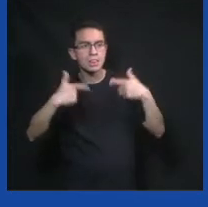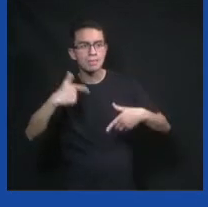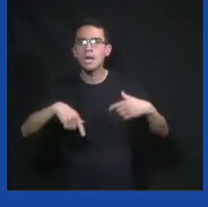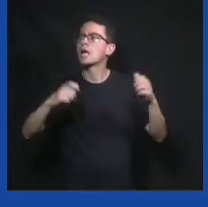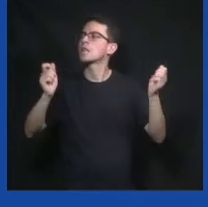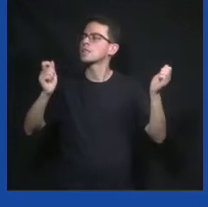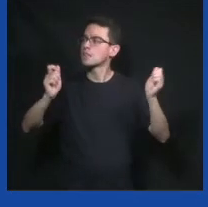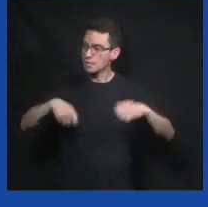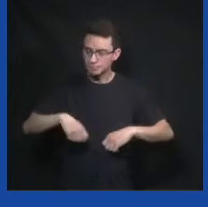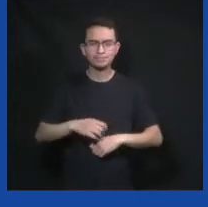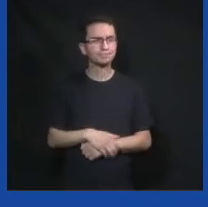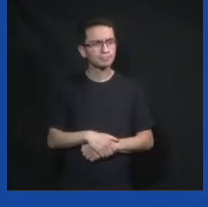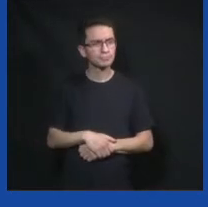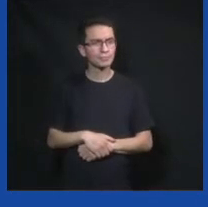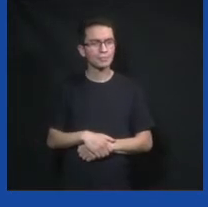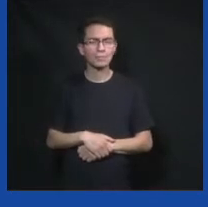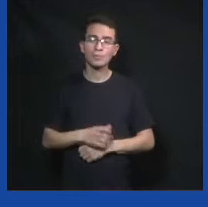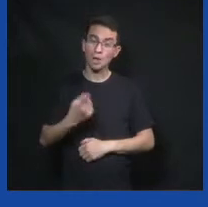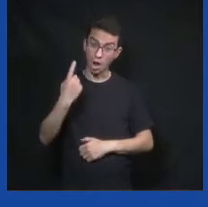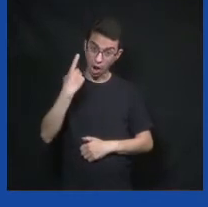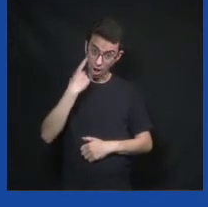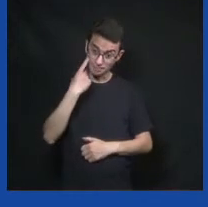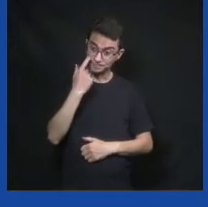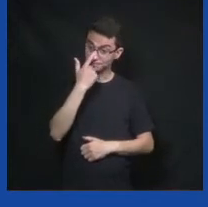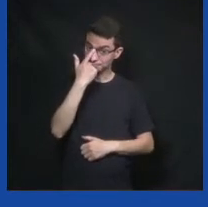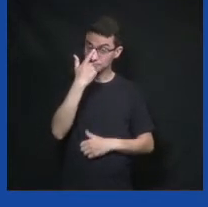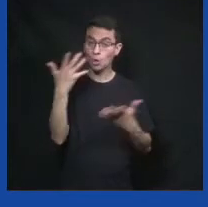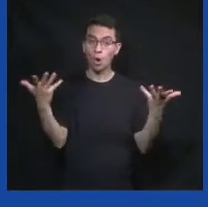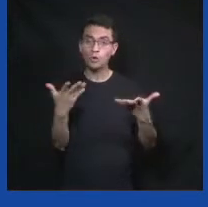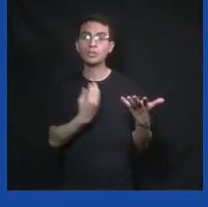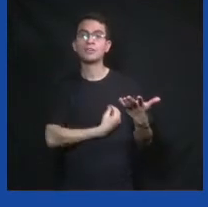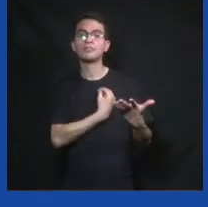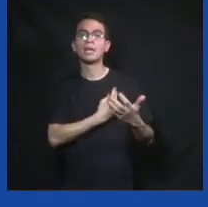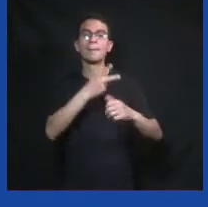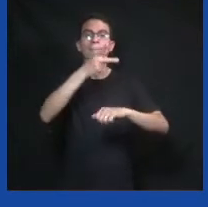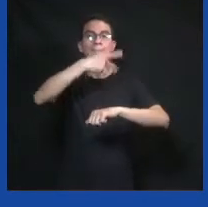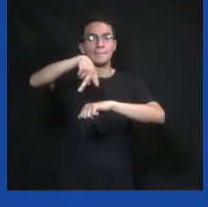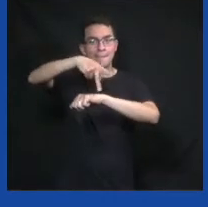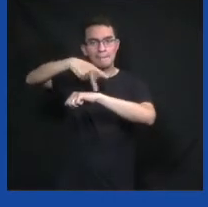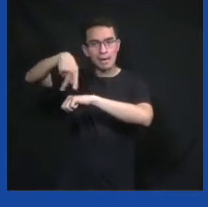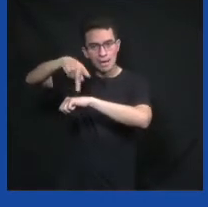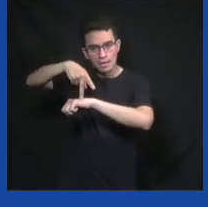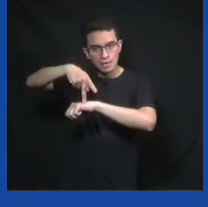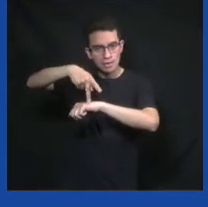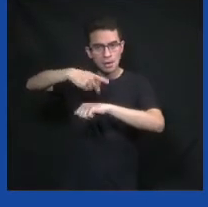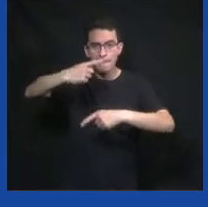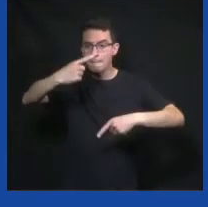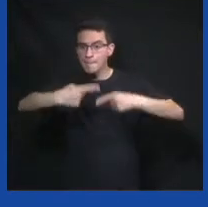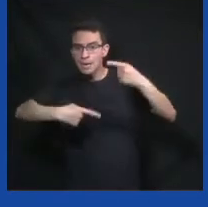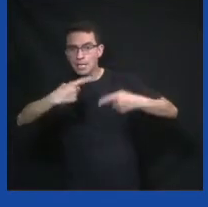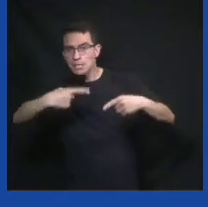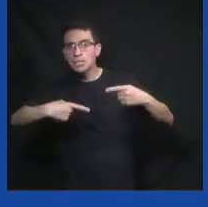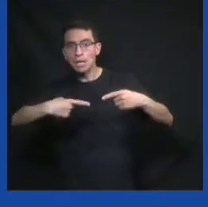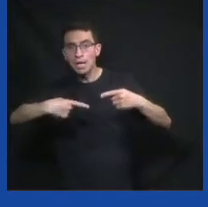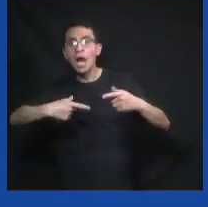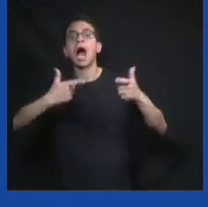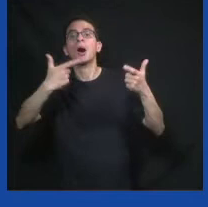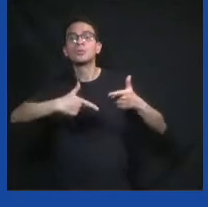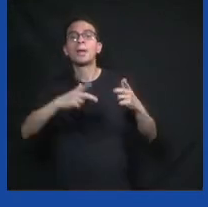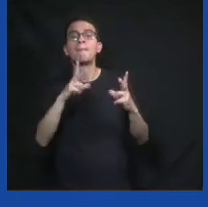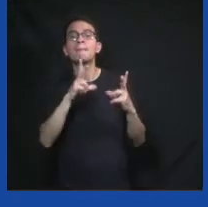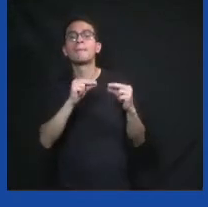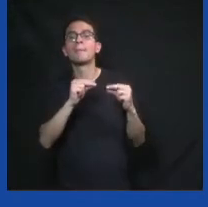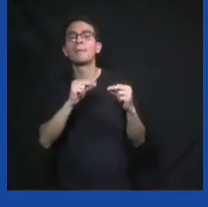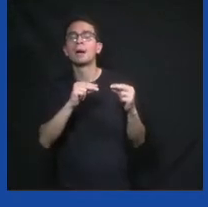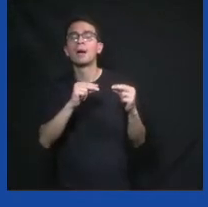fecho. Olha só, nós vivemos num país que diz política se discute em casa, na